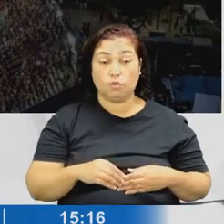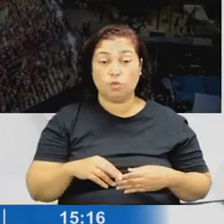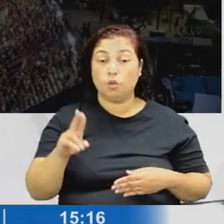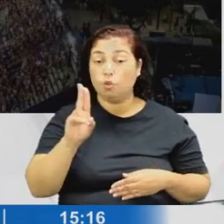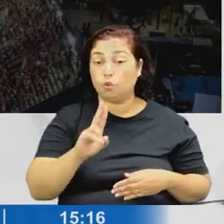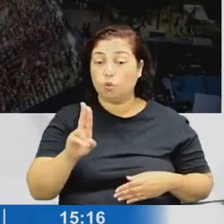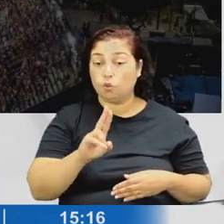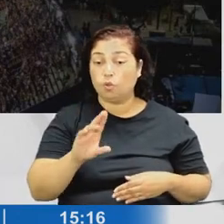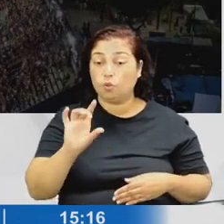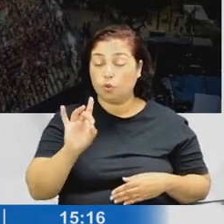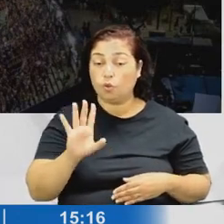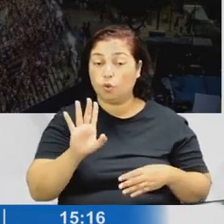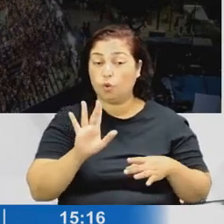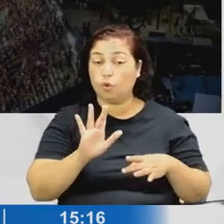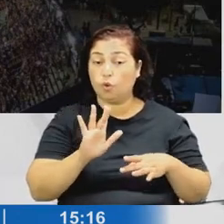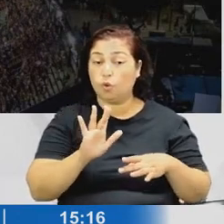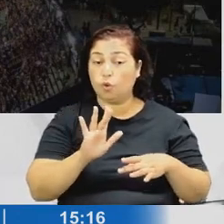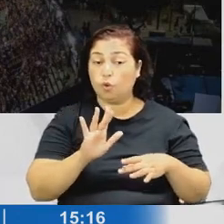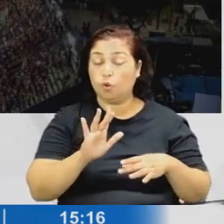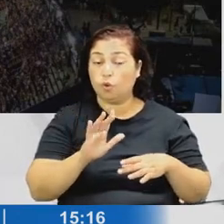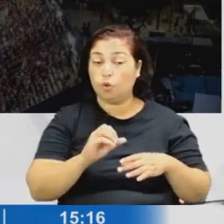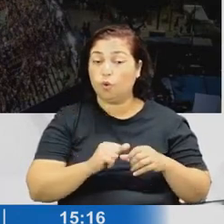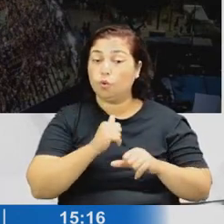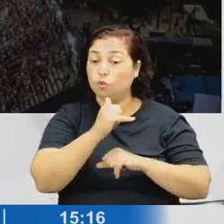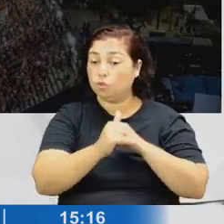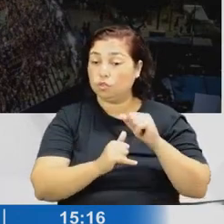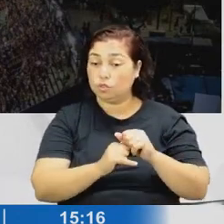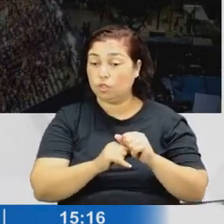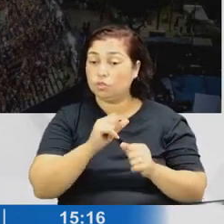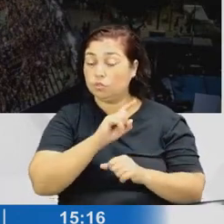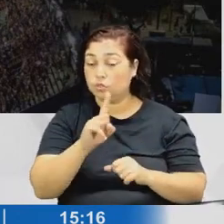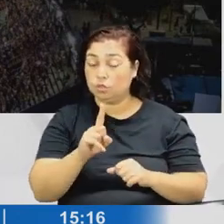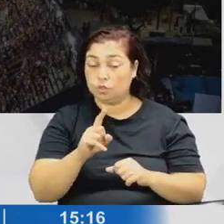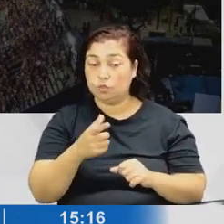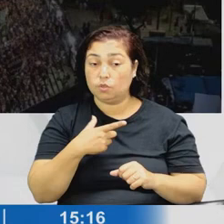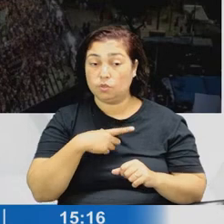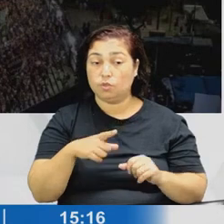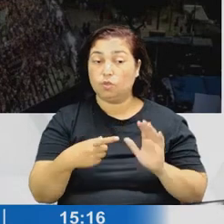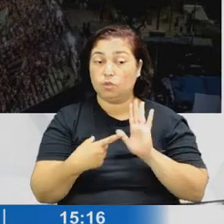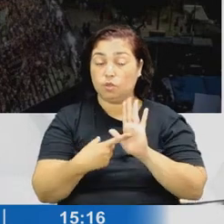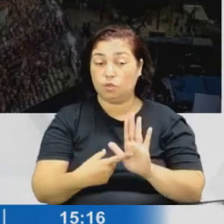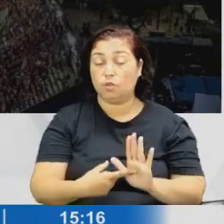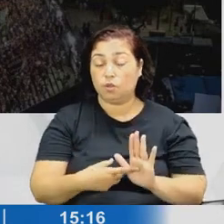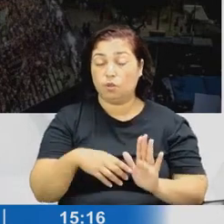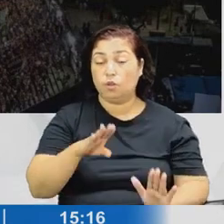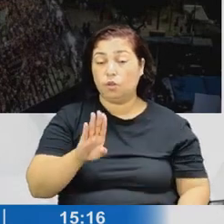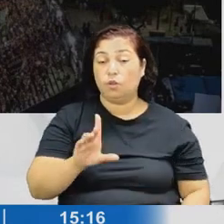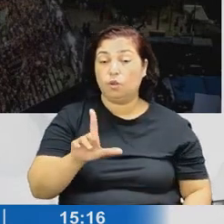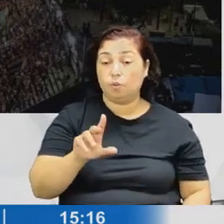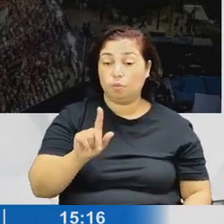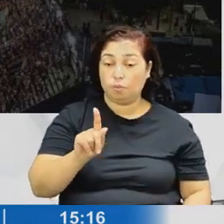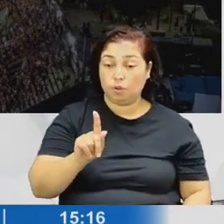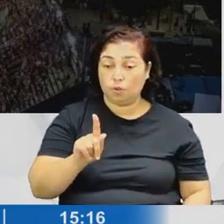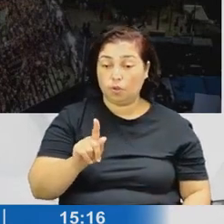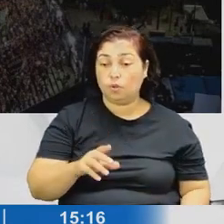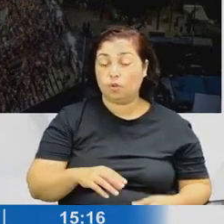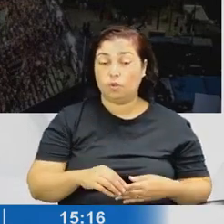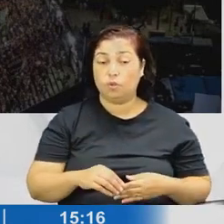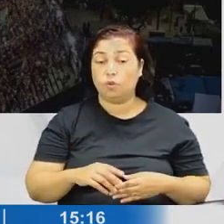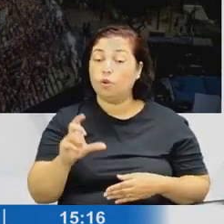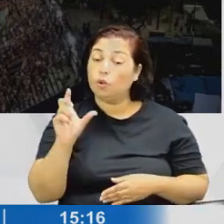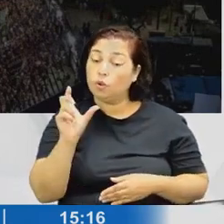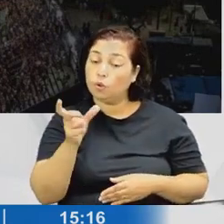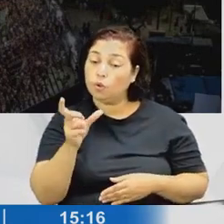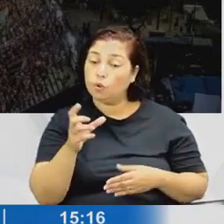Claro que não você tem ele postagens que é blog né texto artigo para blog aquele cardzinho